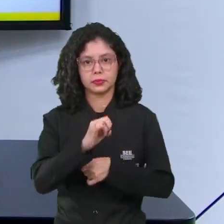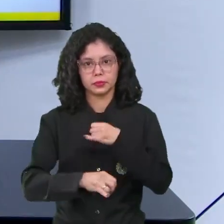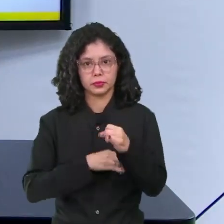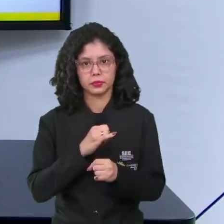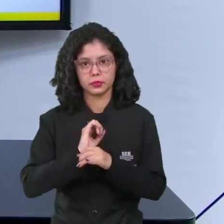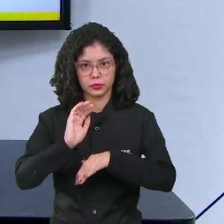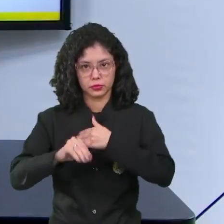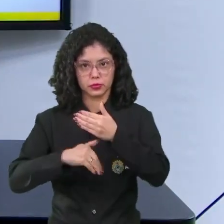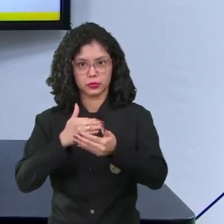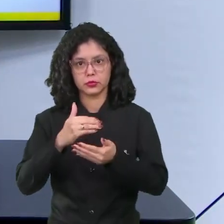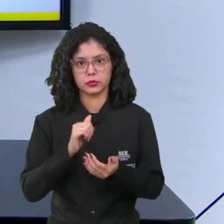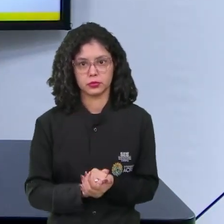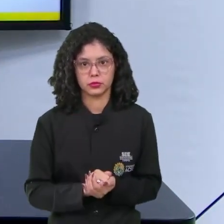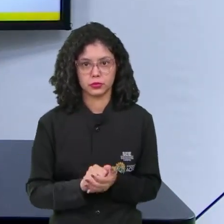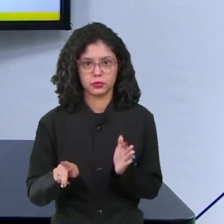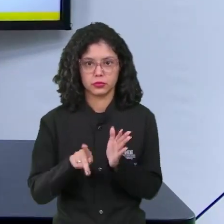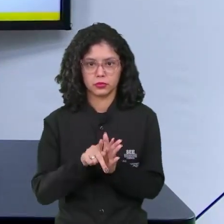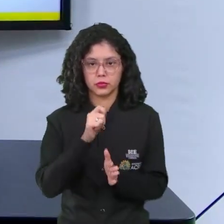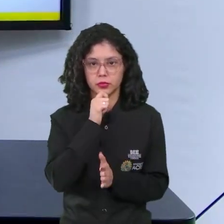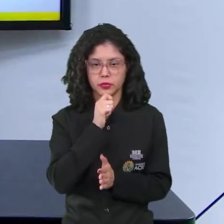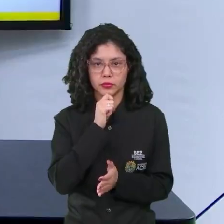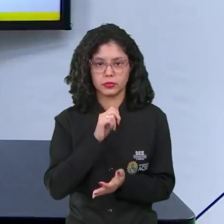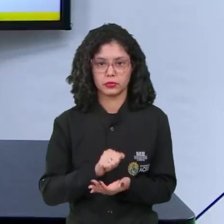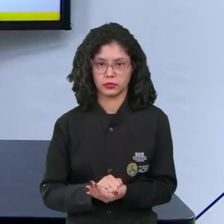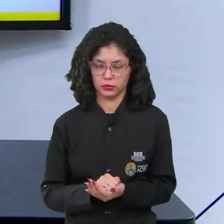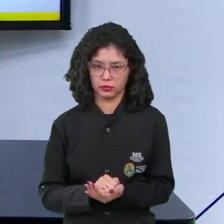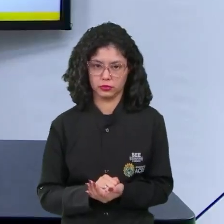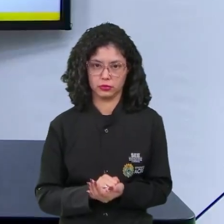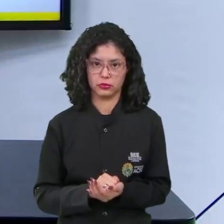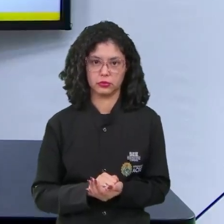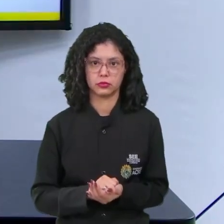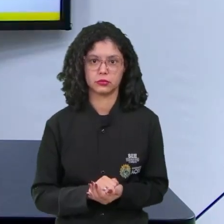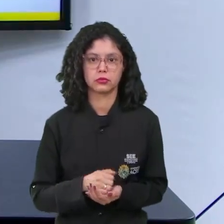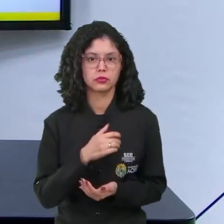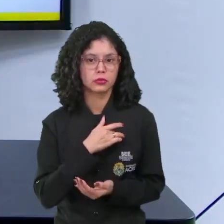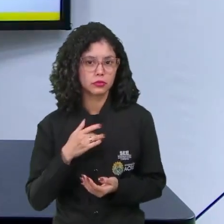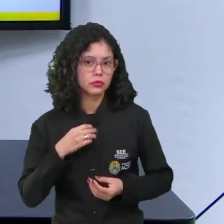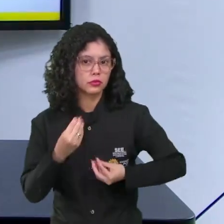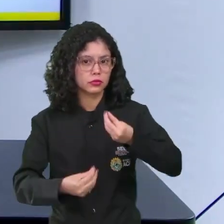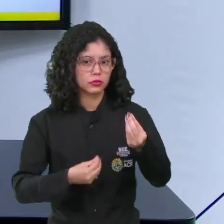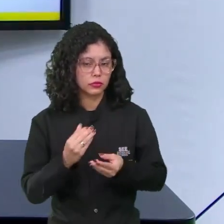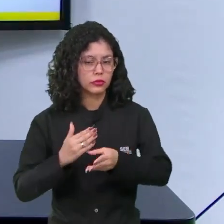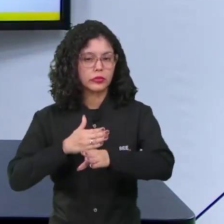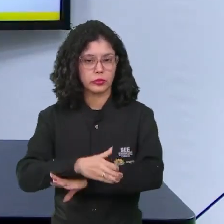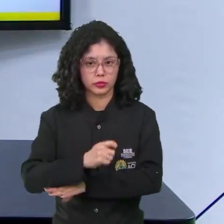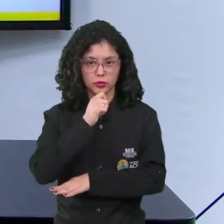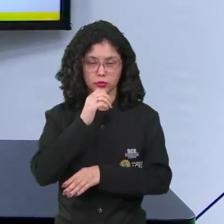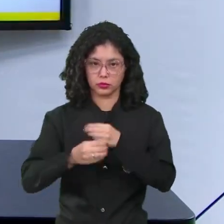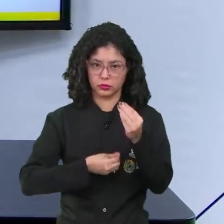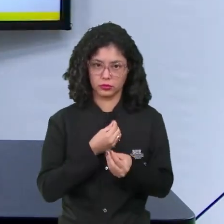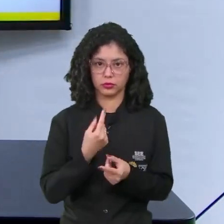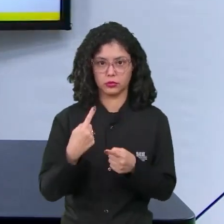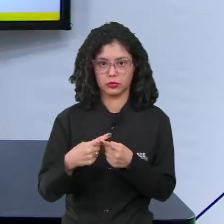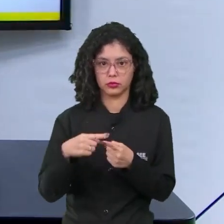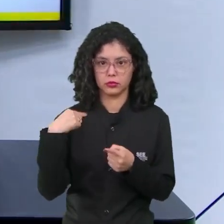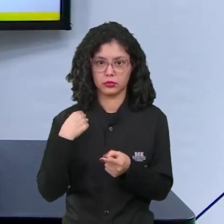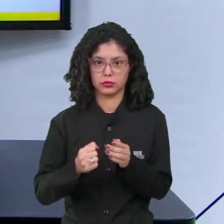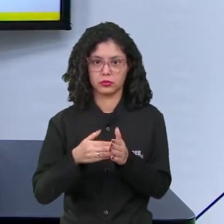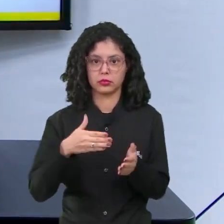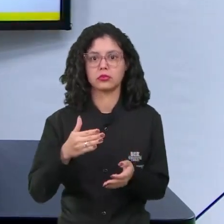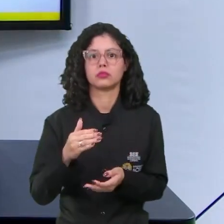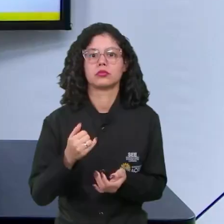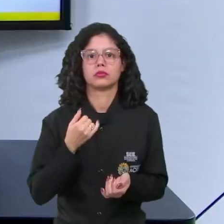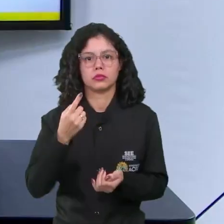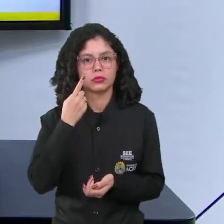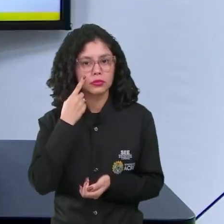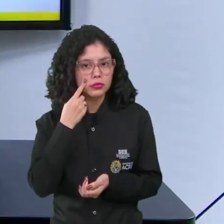desse processo, ser um curador, de forma saudável? Como aquilo interfere? Porque muito nós observamos a